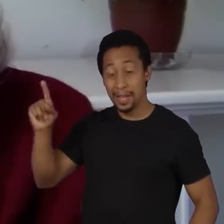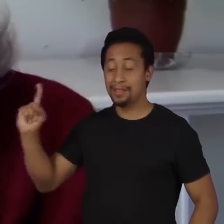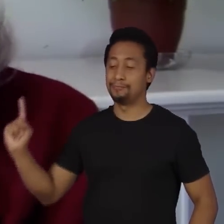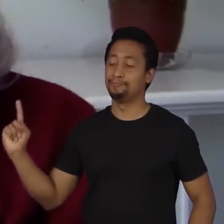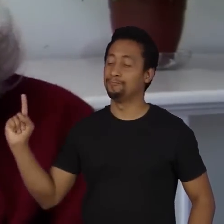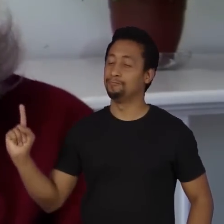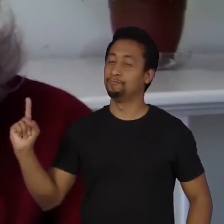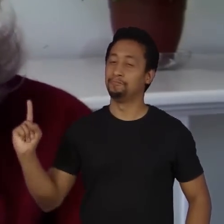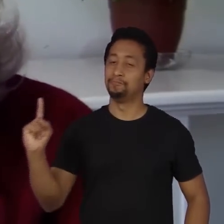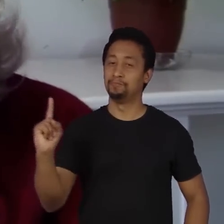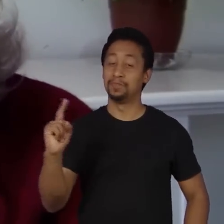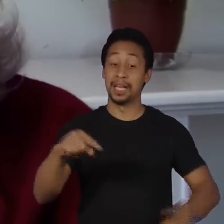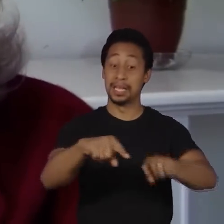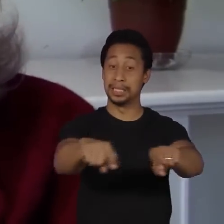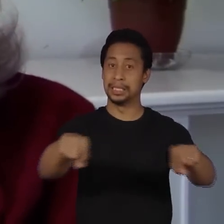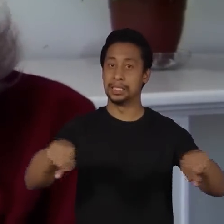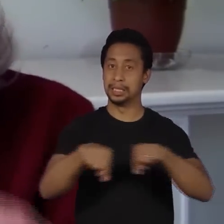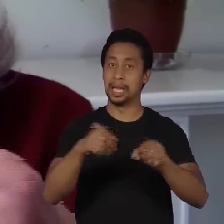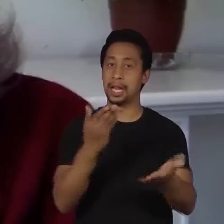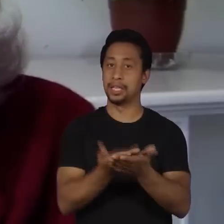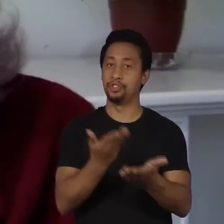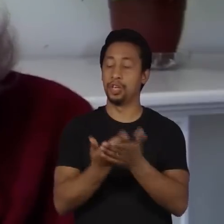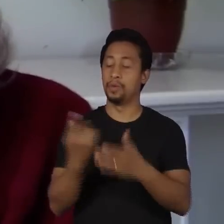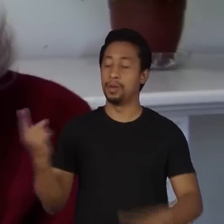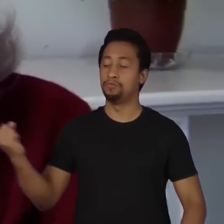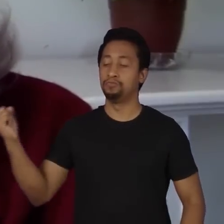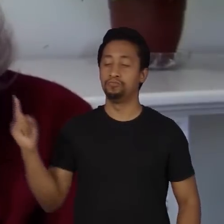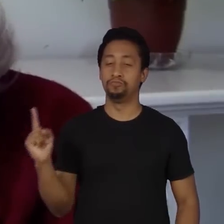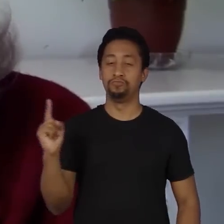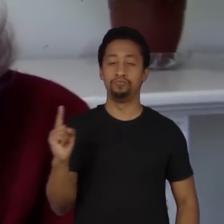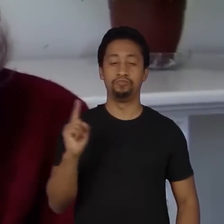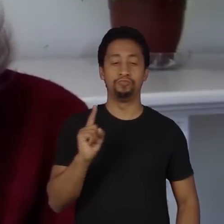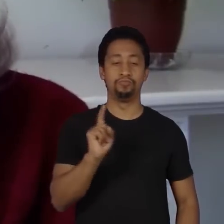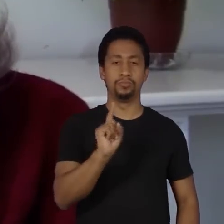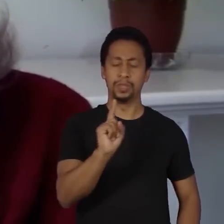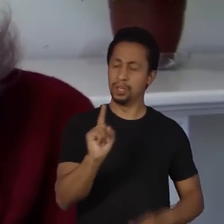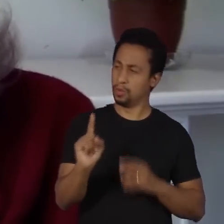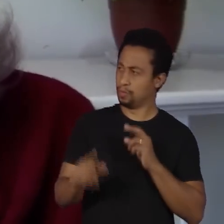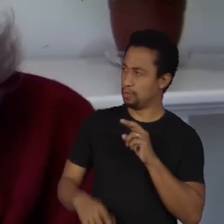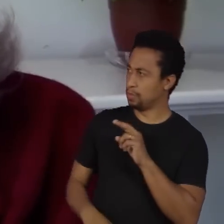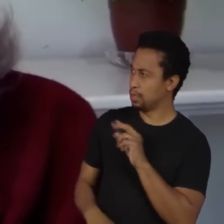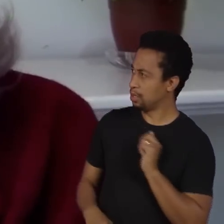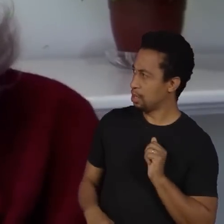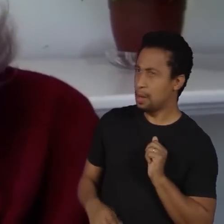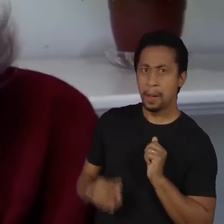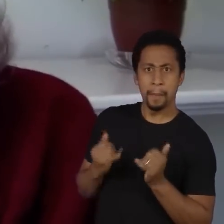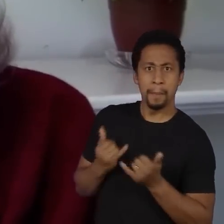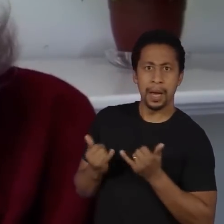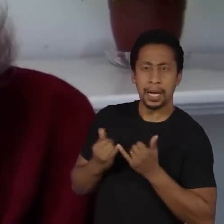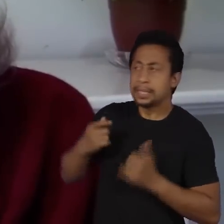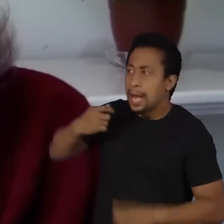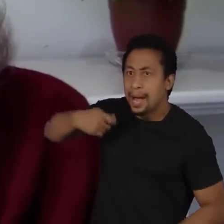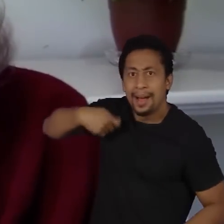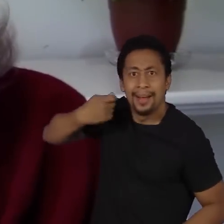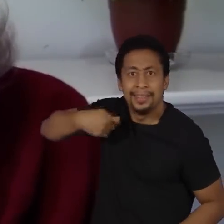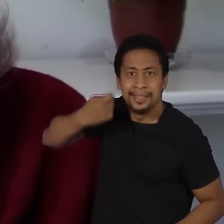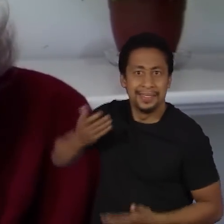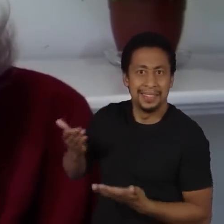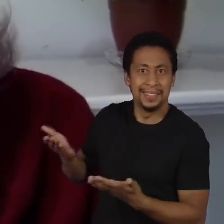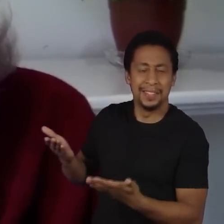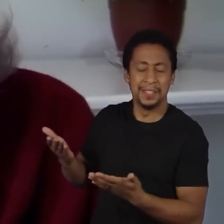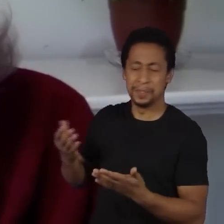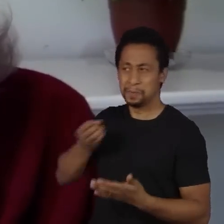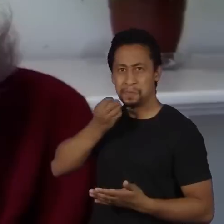uma atriz entrando em cena. Ela era absolutamente compenetrada brilhante nas suas